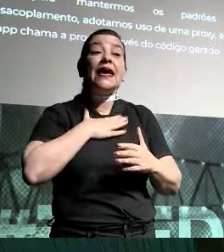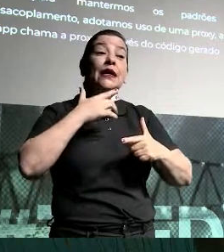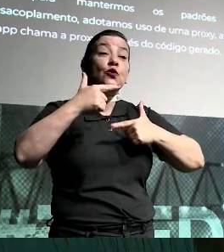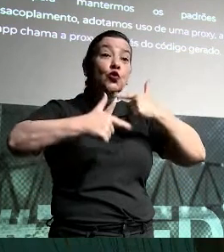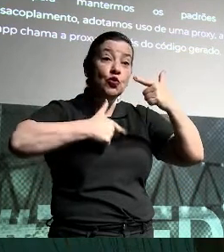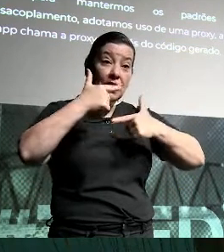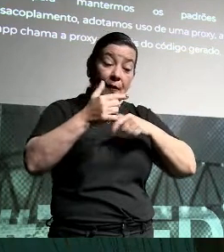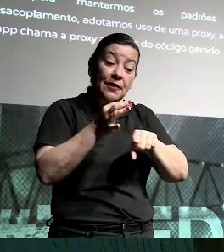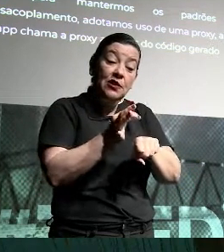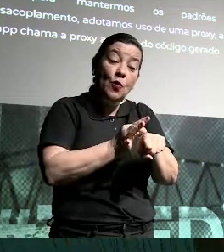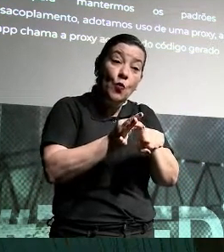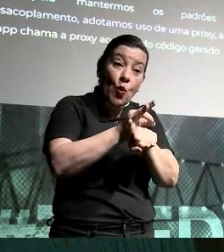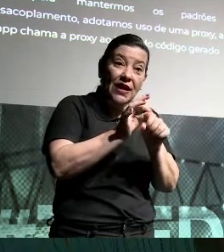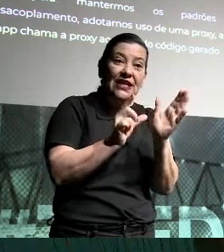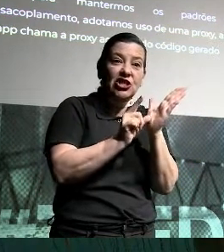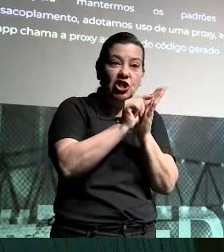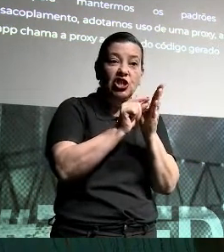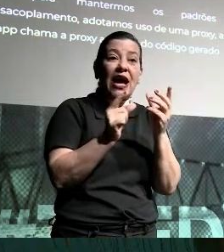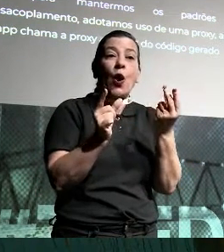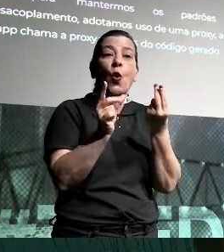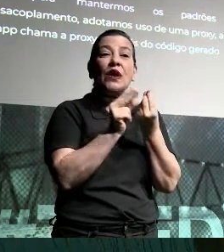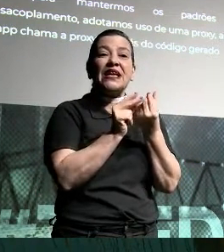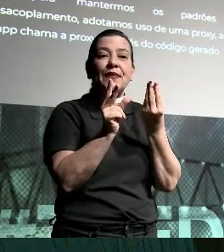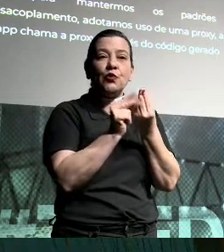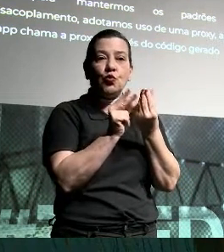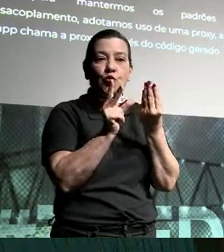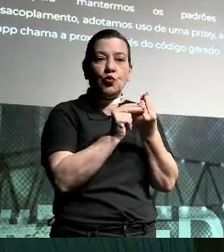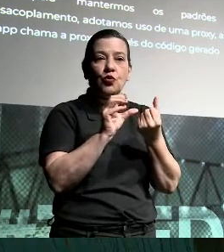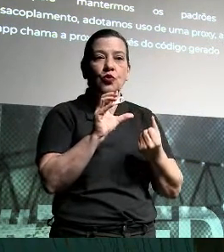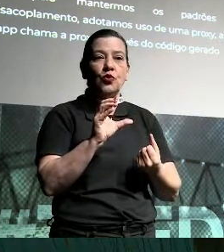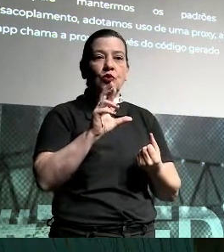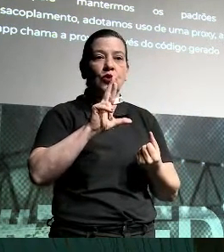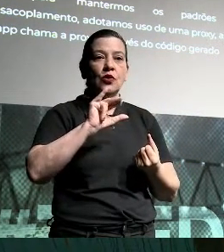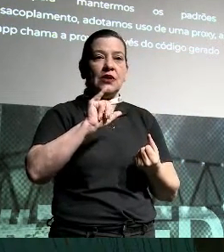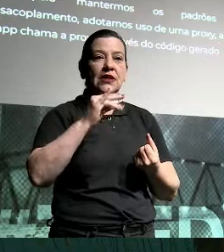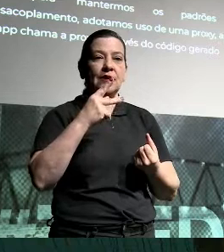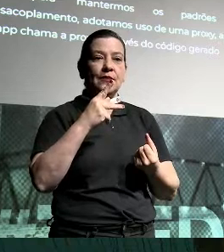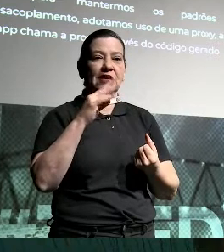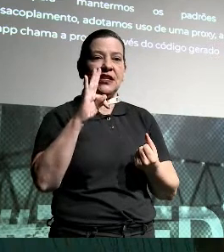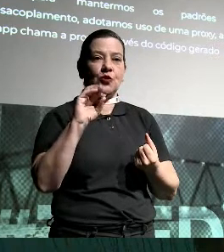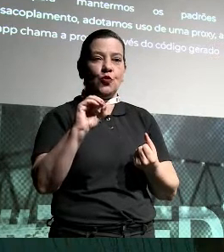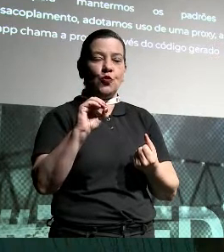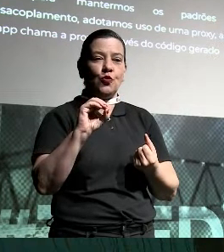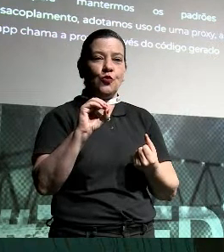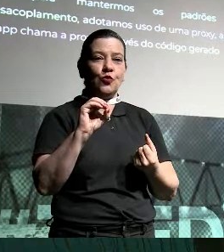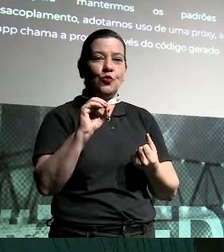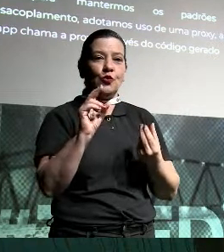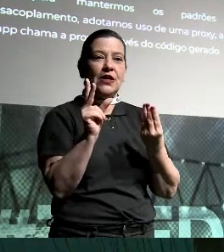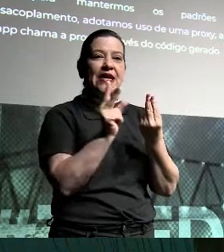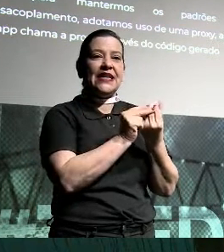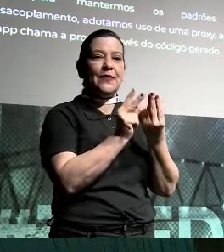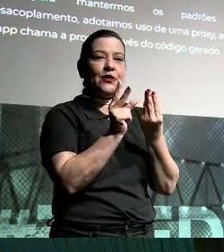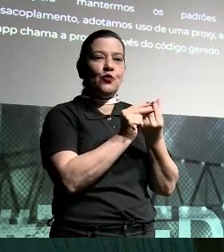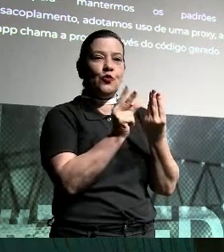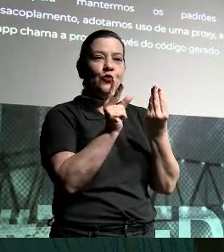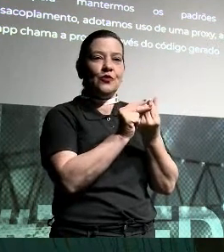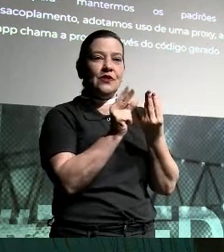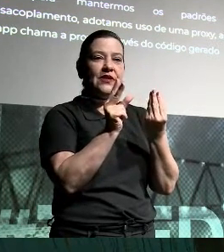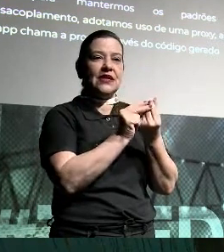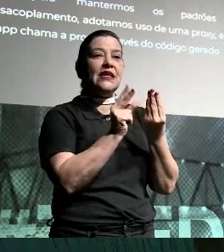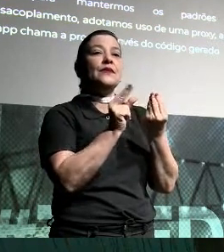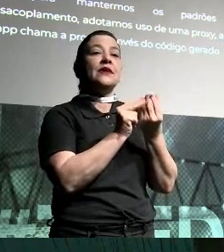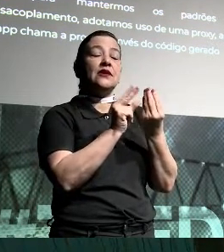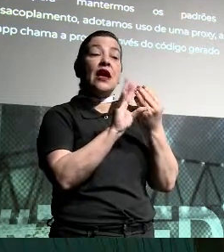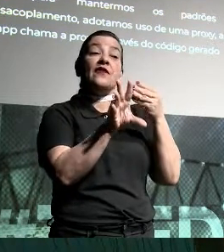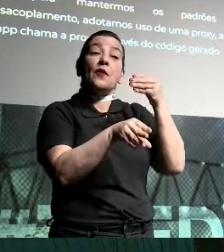moeda digital, como eu estou trabalhando com cripto, eu crio essa interface ERC20, que tem todos os métodos, e depois vou implementar na